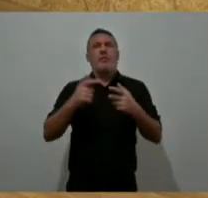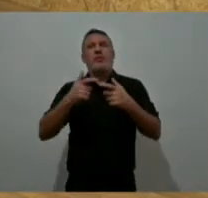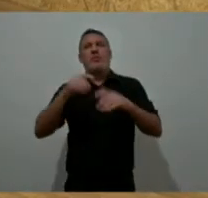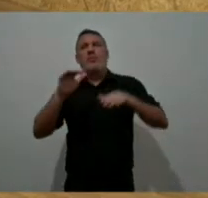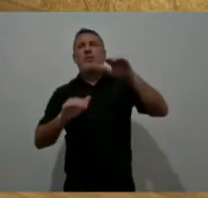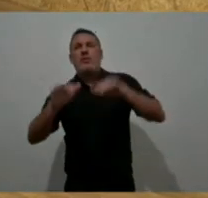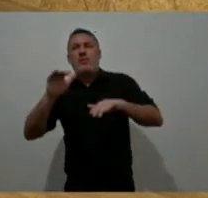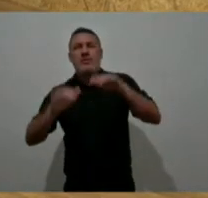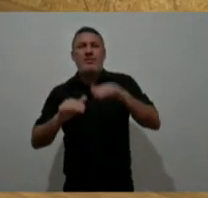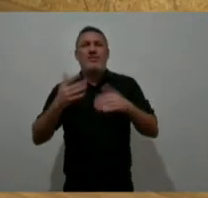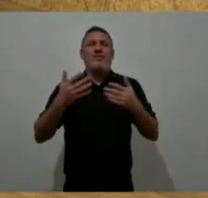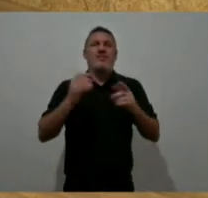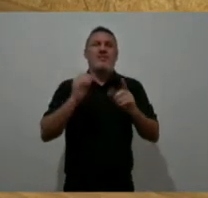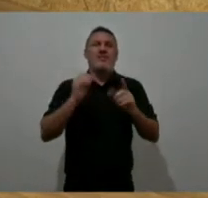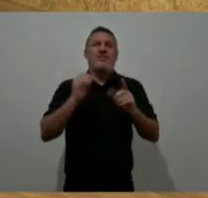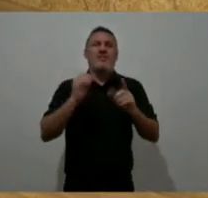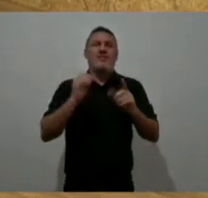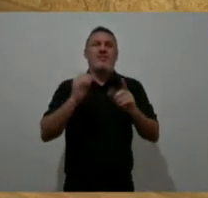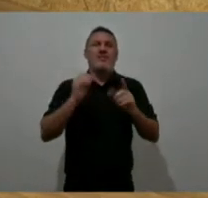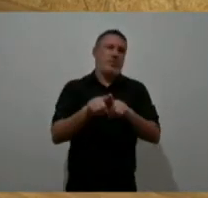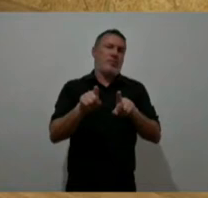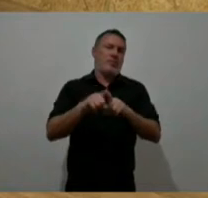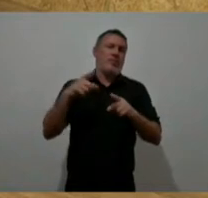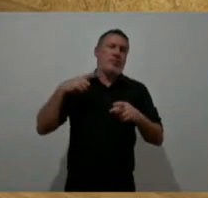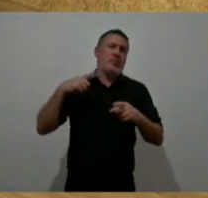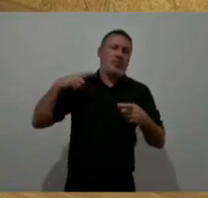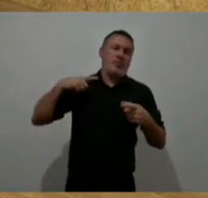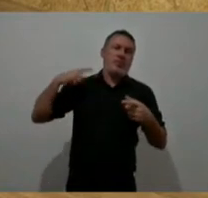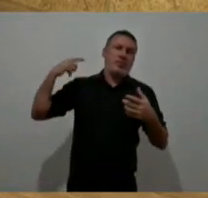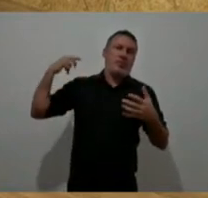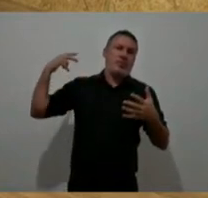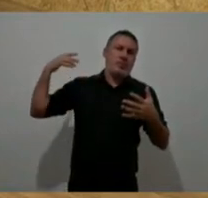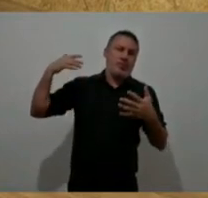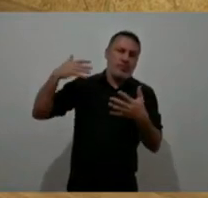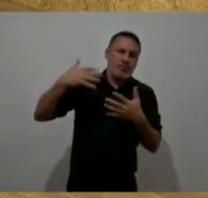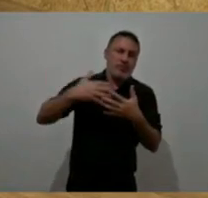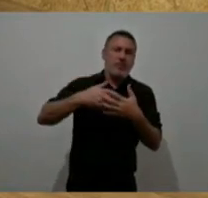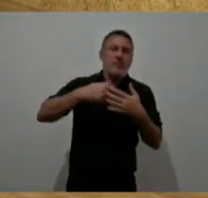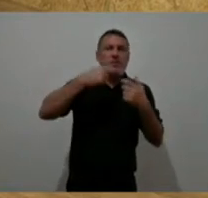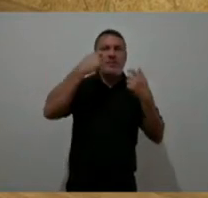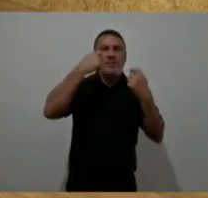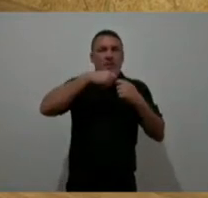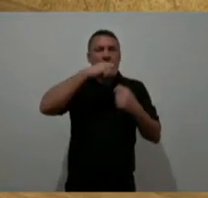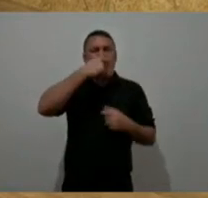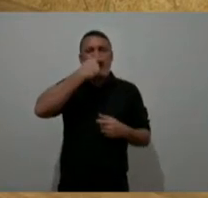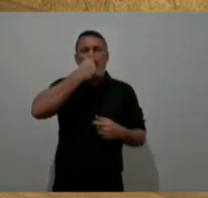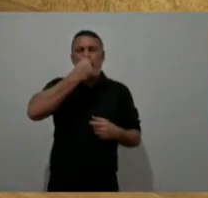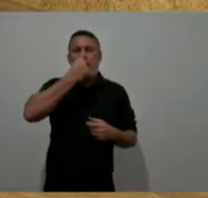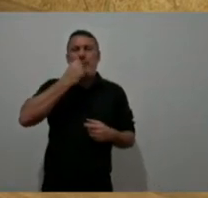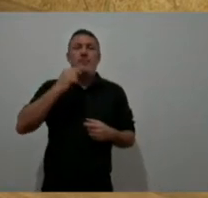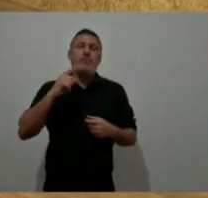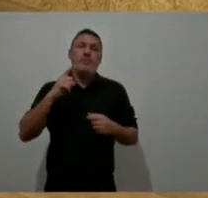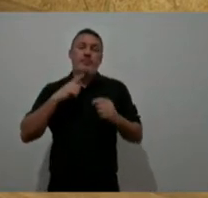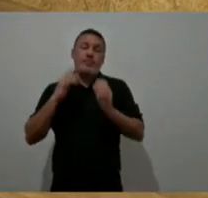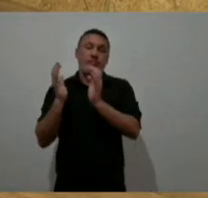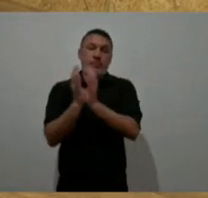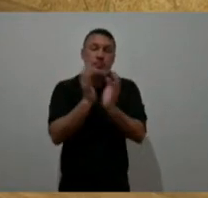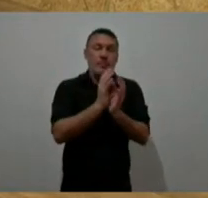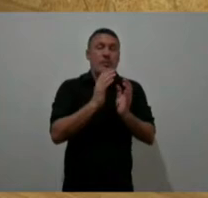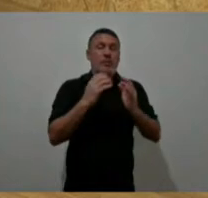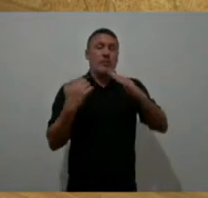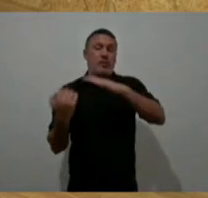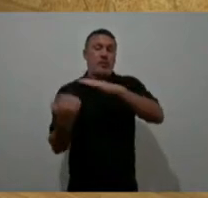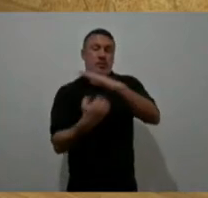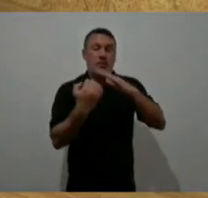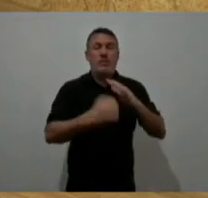eles vêm acelerando essa necessidade da agenda ESG. O investidor e o empresário, ele tem um